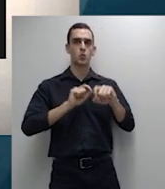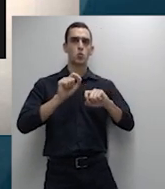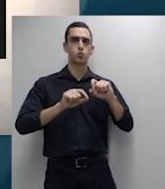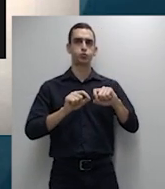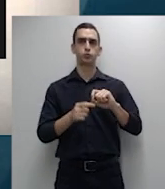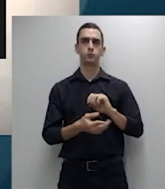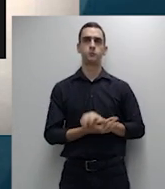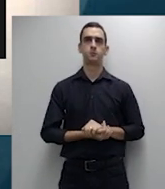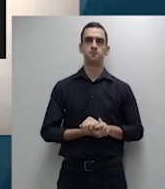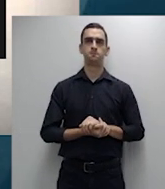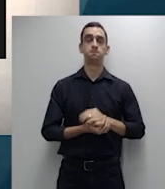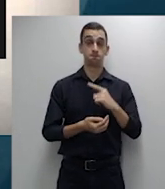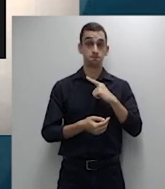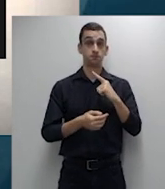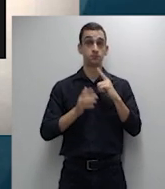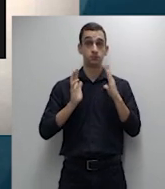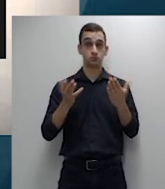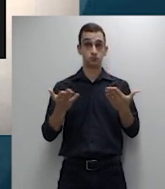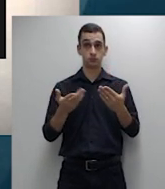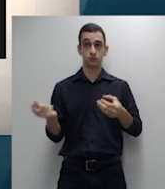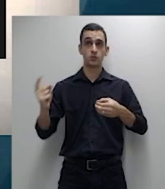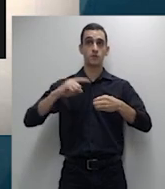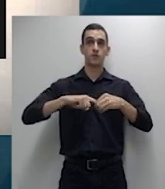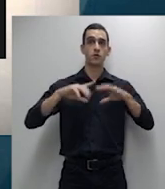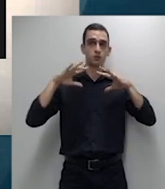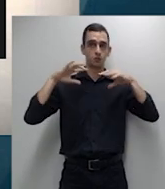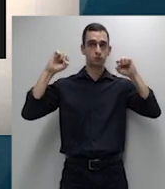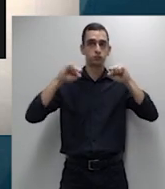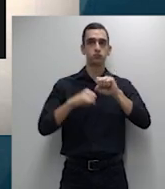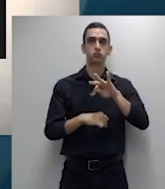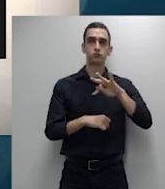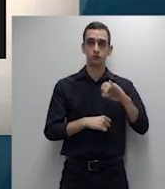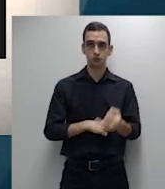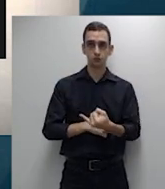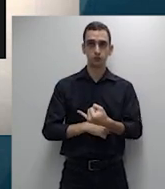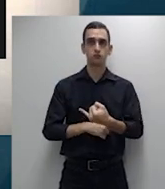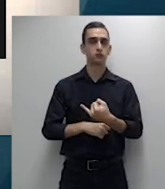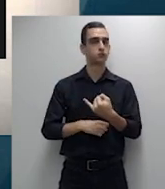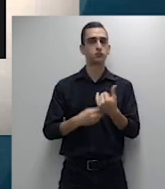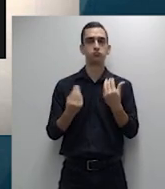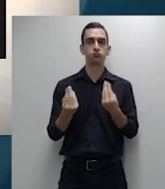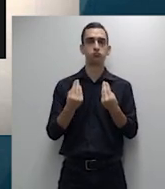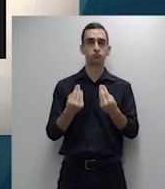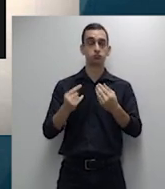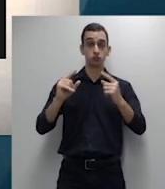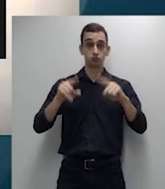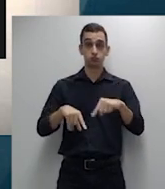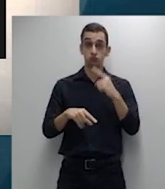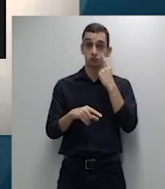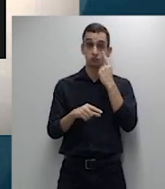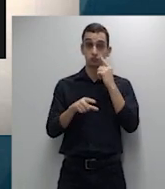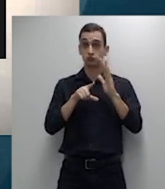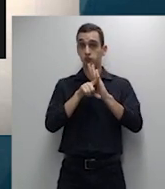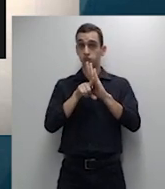e de volta ao STJ para o concerto de steampunk